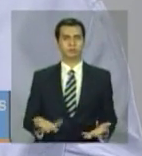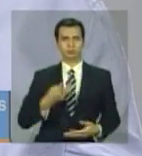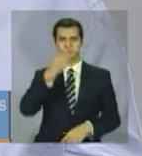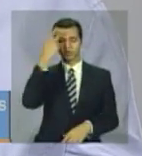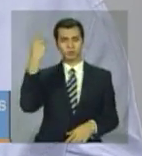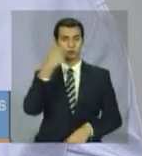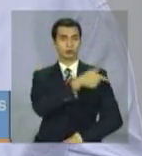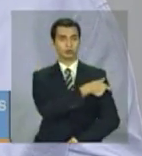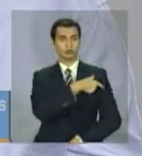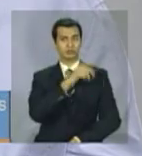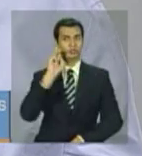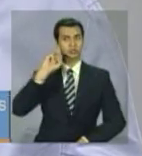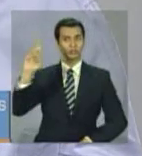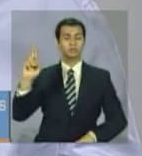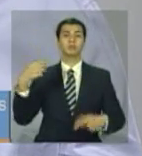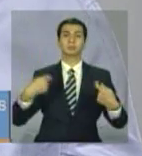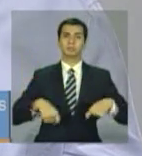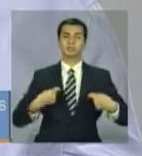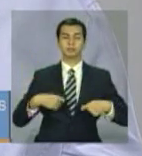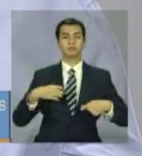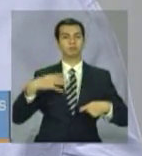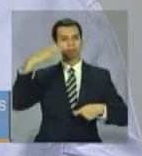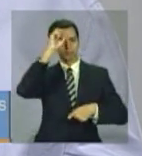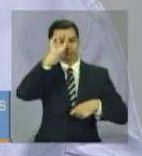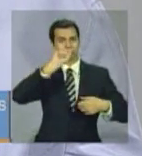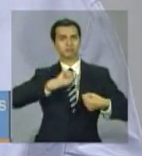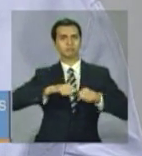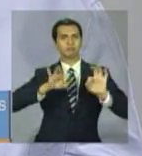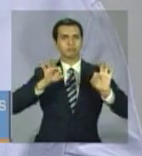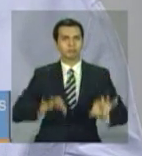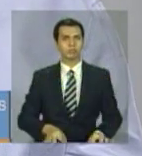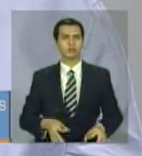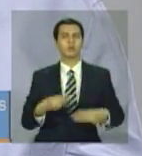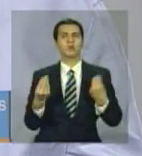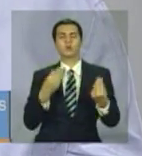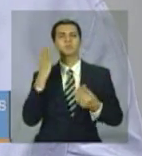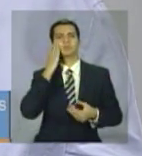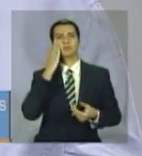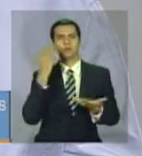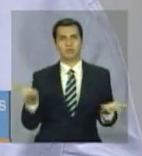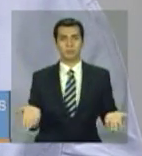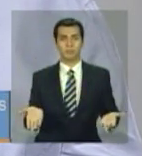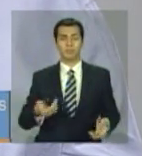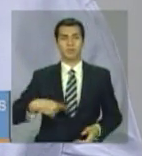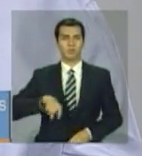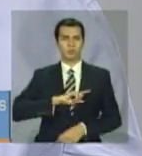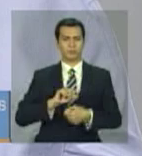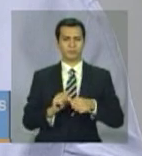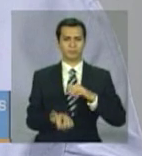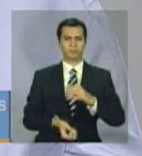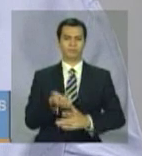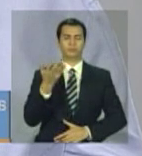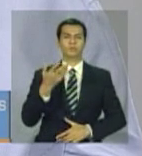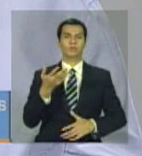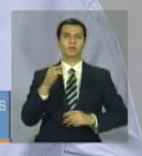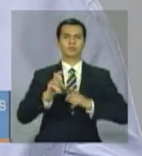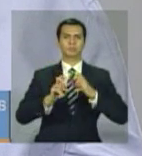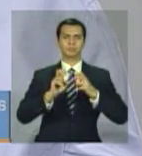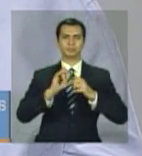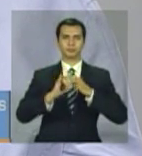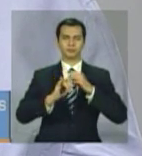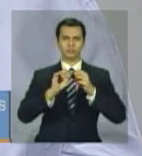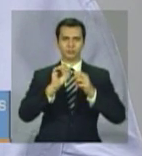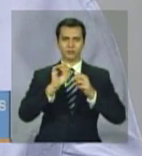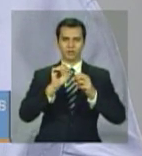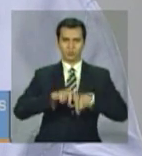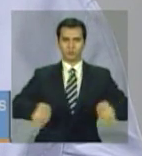ser formados. De que forma a gente teria o controle, né, de que estaria sendo feito? Então, foi pensado nessa plataforma. Né, e é o pessoal do Rio